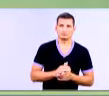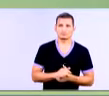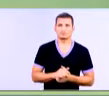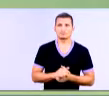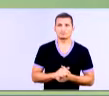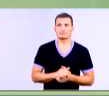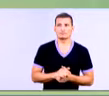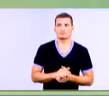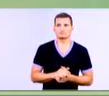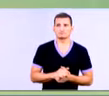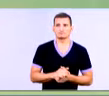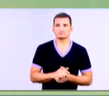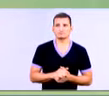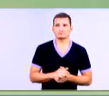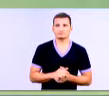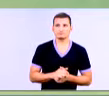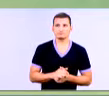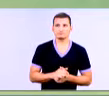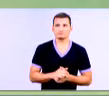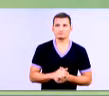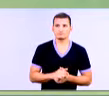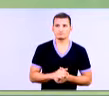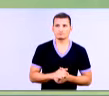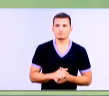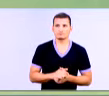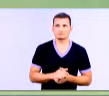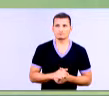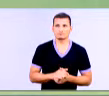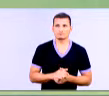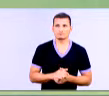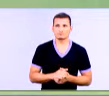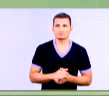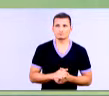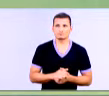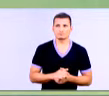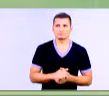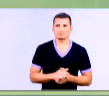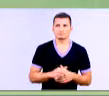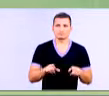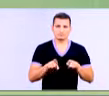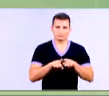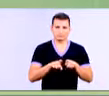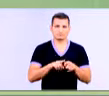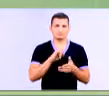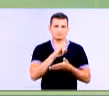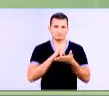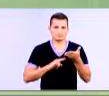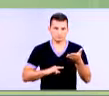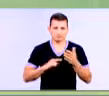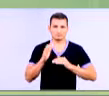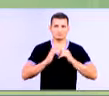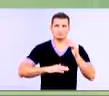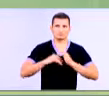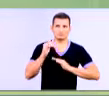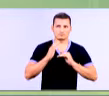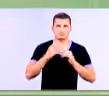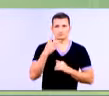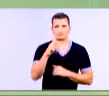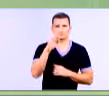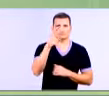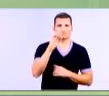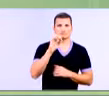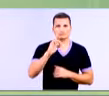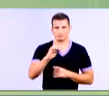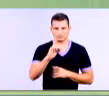E quais outros usos? Vários outros usos, né? Inclusive para documentação profissional do seu